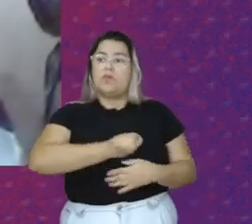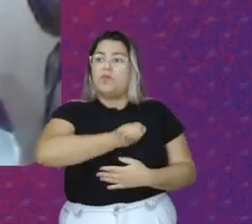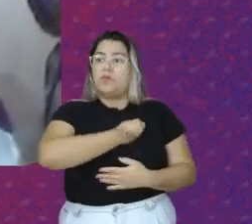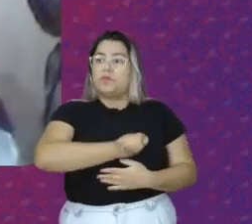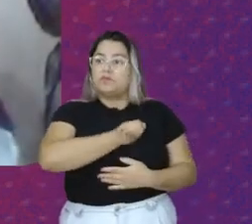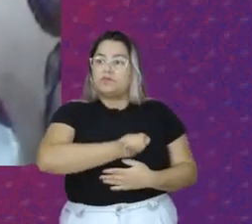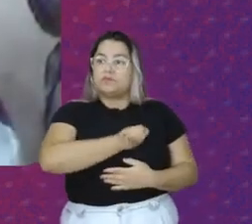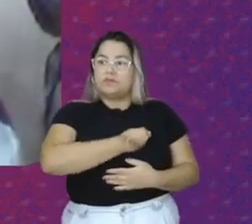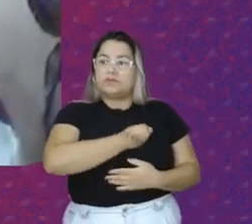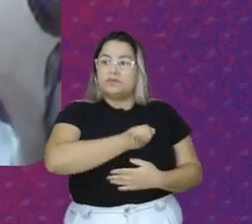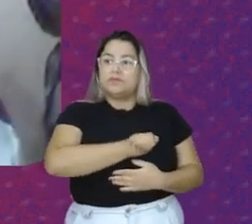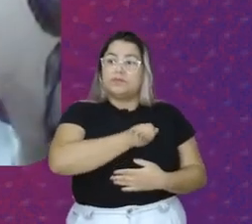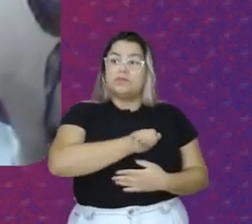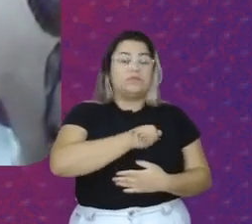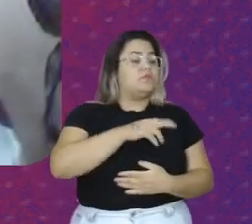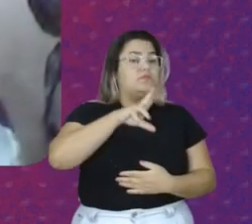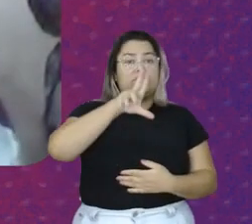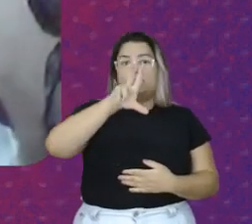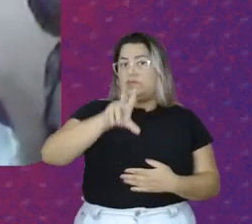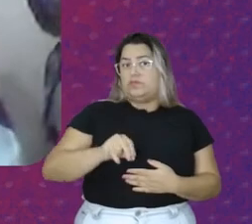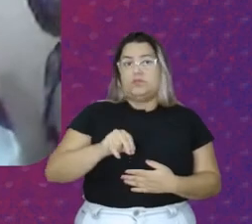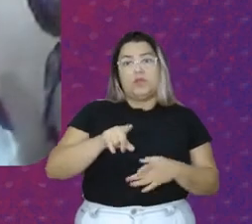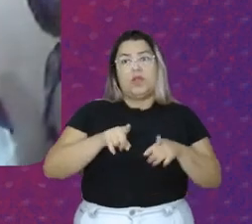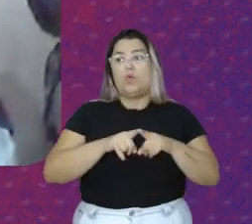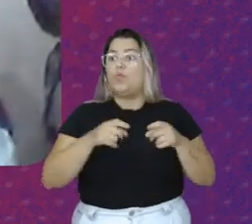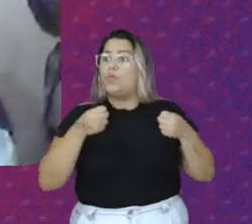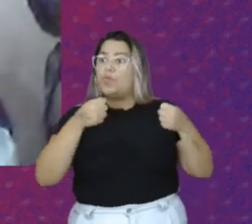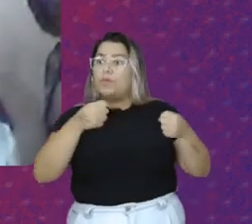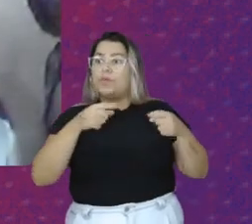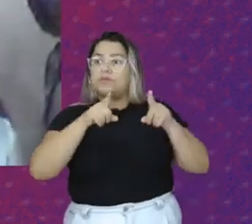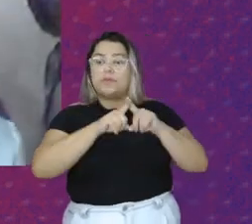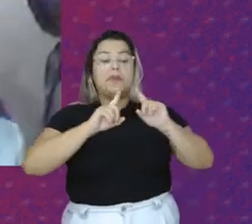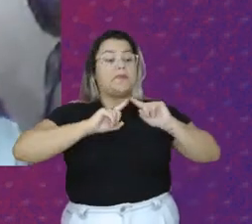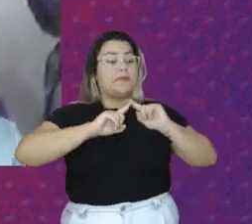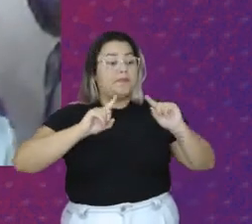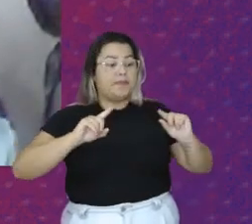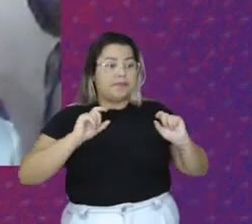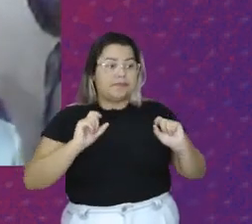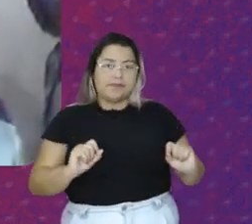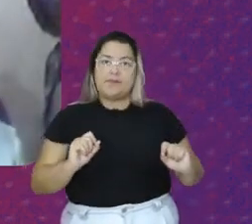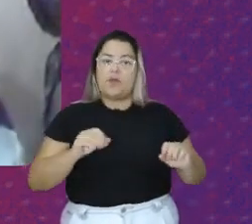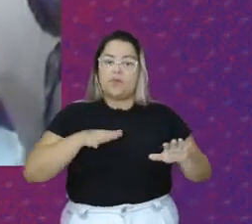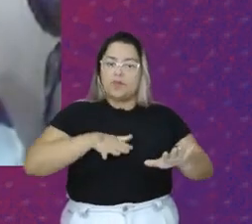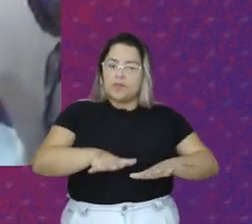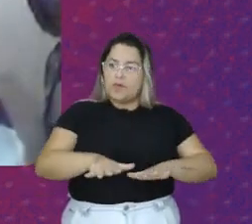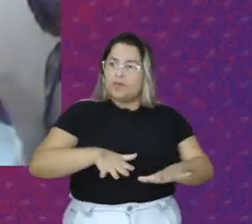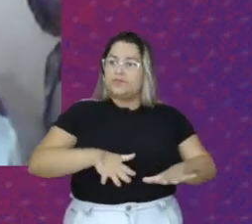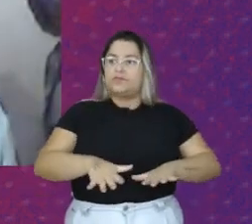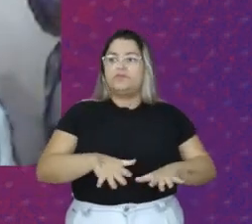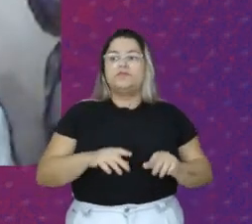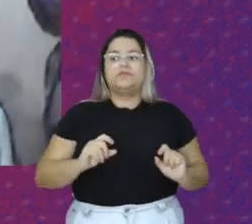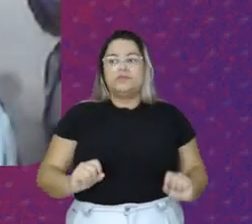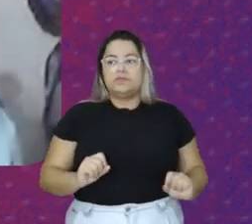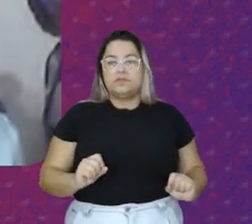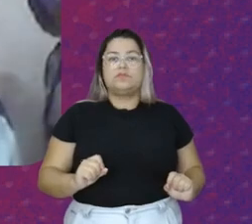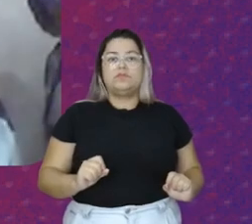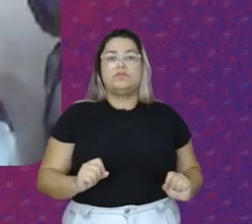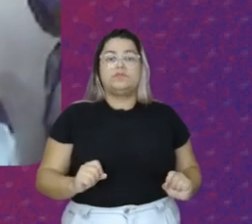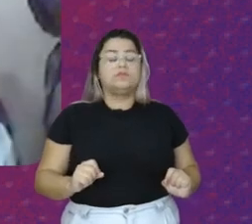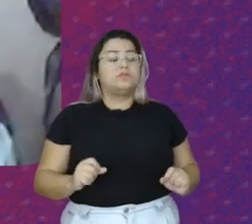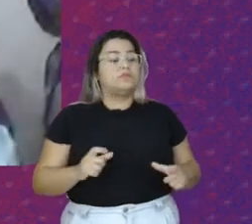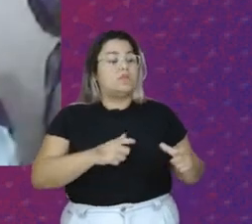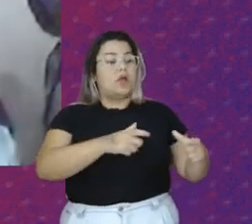um movimento que não é apenas reivindicativo, mas é um movimento que está